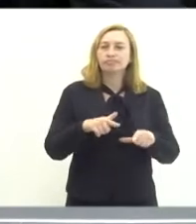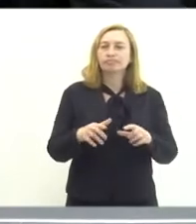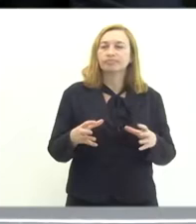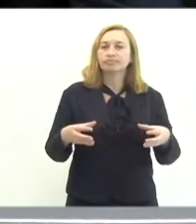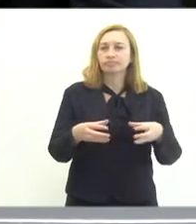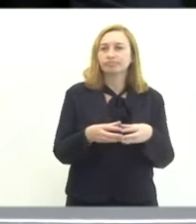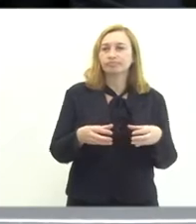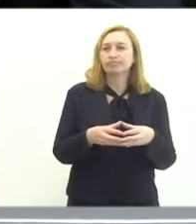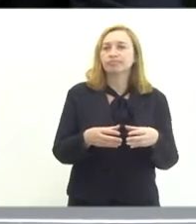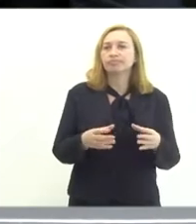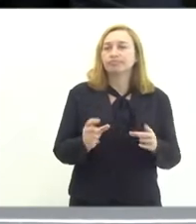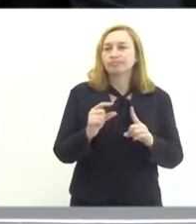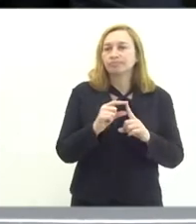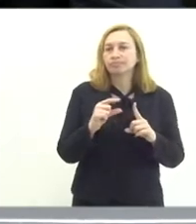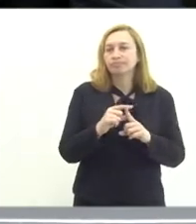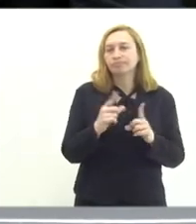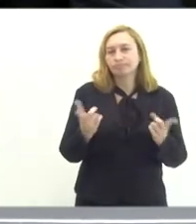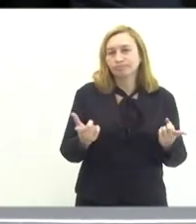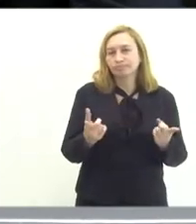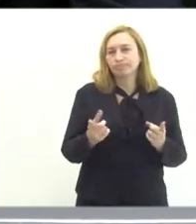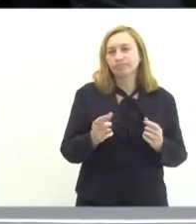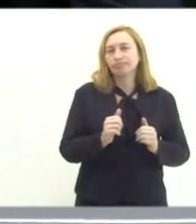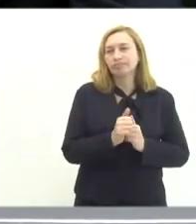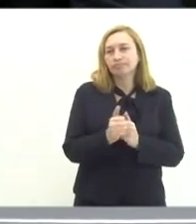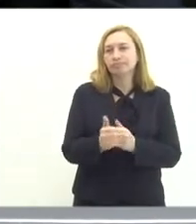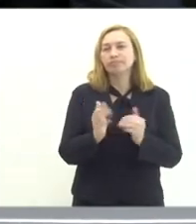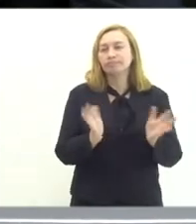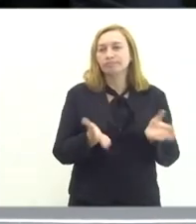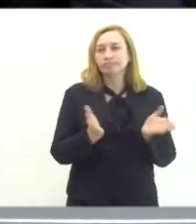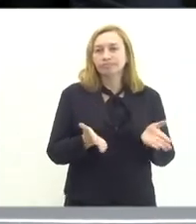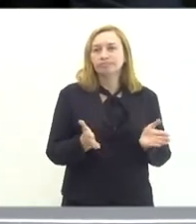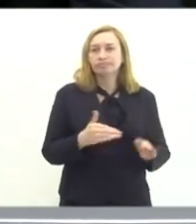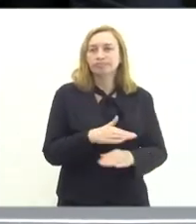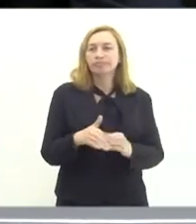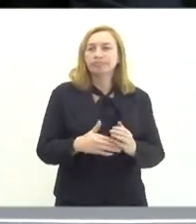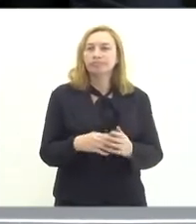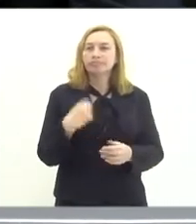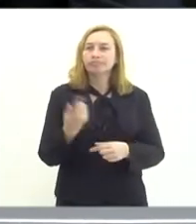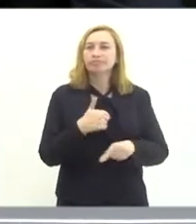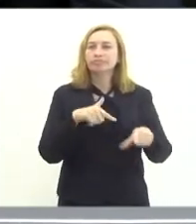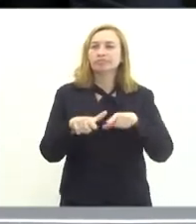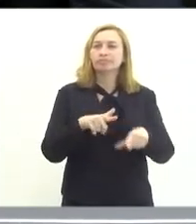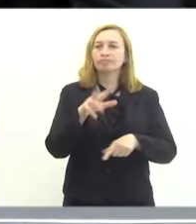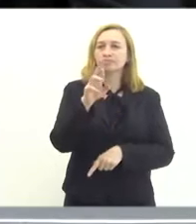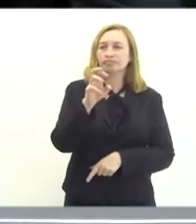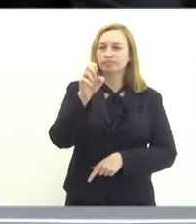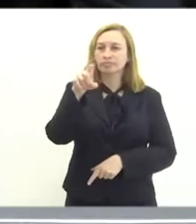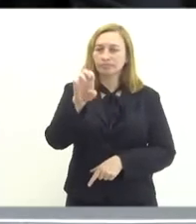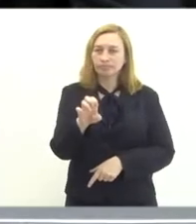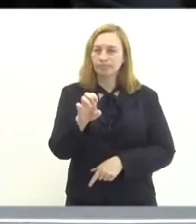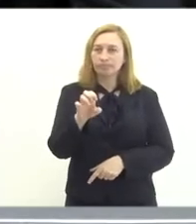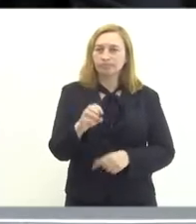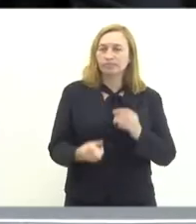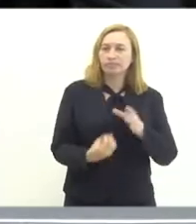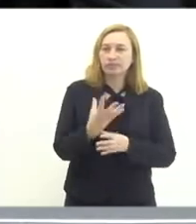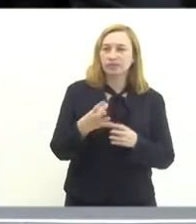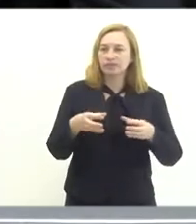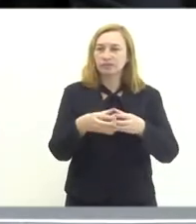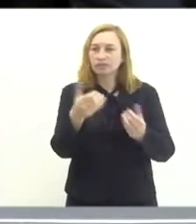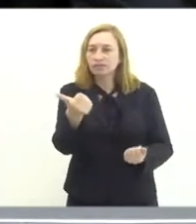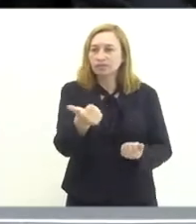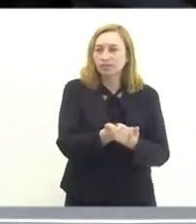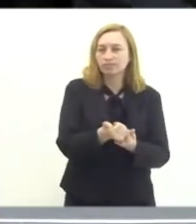e eu acho que a palavra que vai nos conduzir hoje aqui em todo nosso trabalho é essa é rede formação de rede